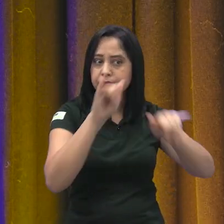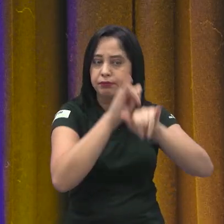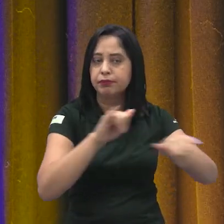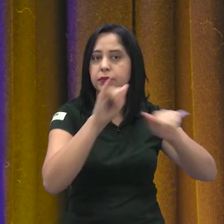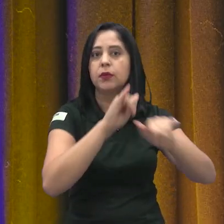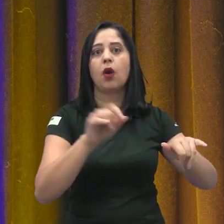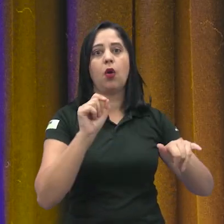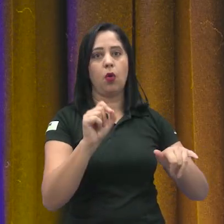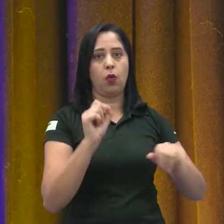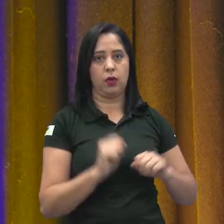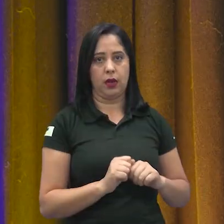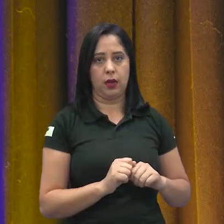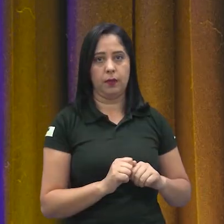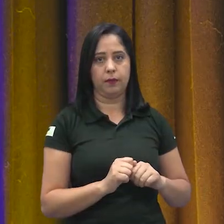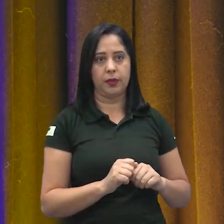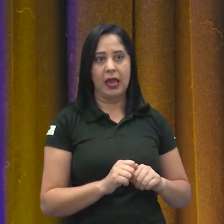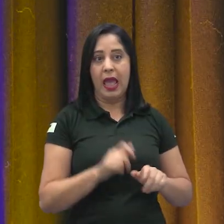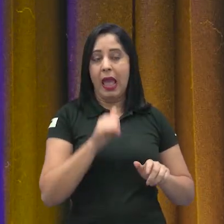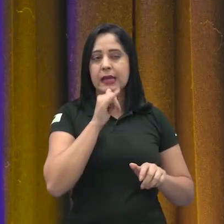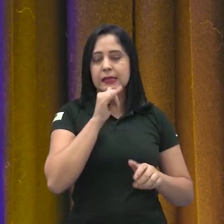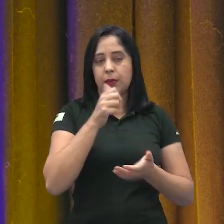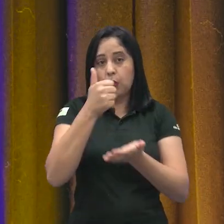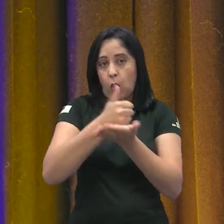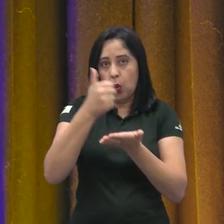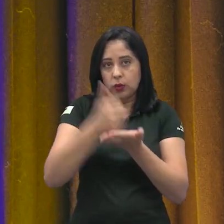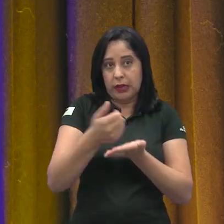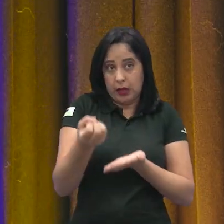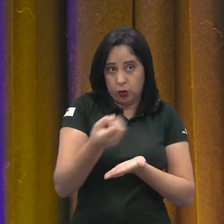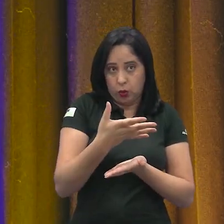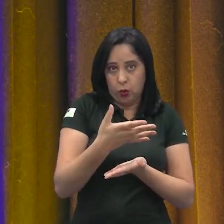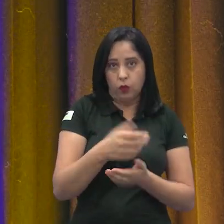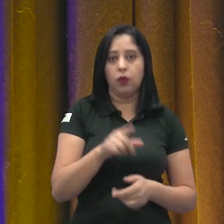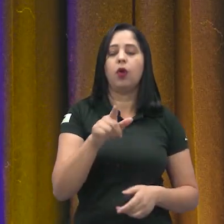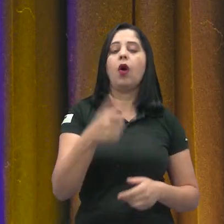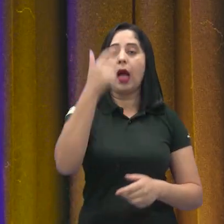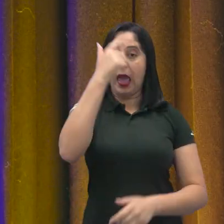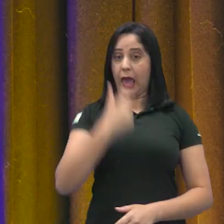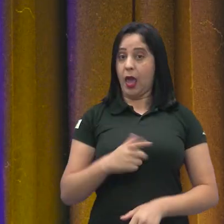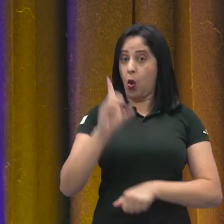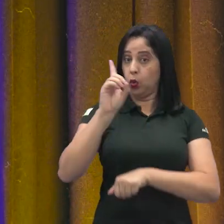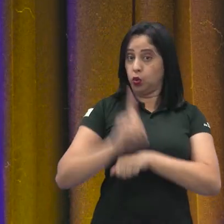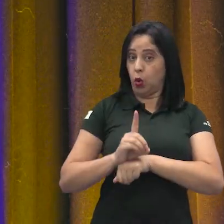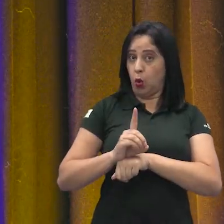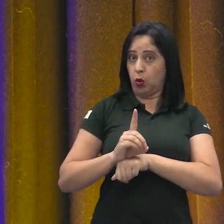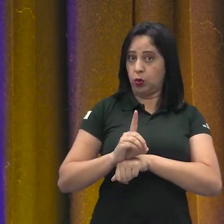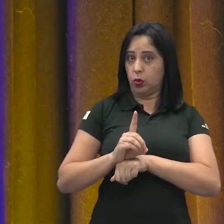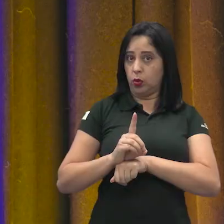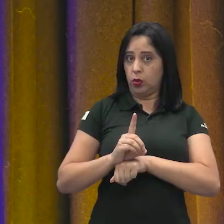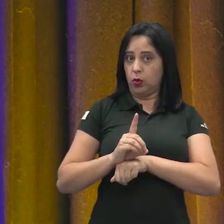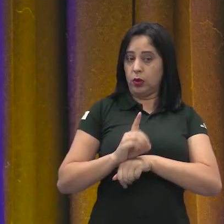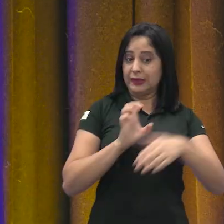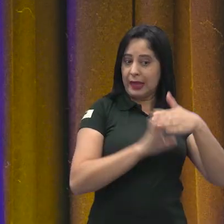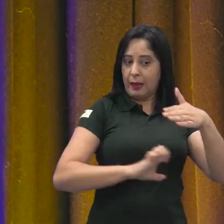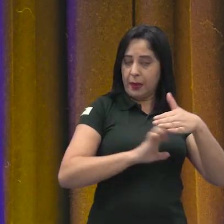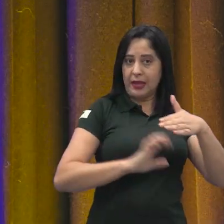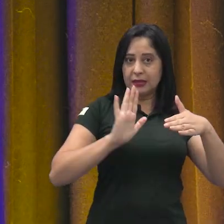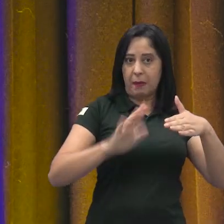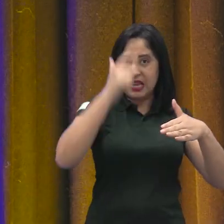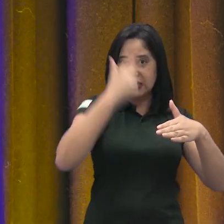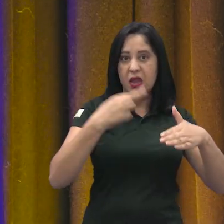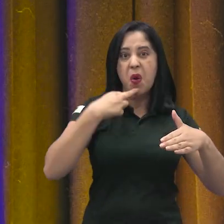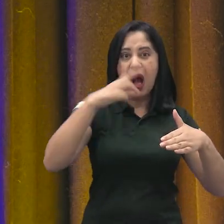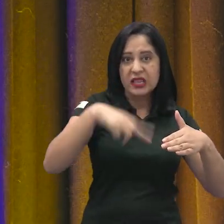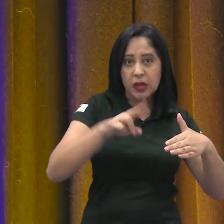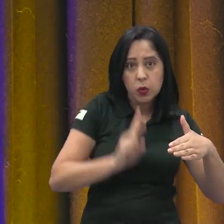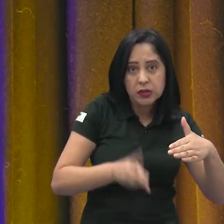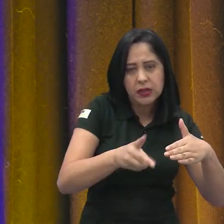no processo seletivo. Quando eu contrato uma pessoa nova, o que eu digo? Olha, eu sou o dono da clínica, mas eu não sou o dono da razão. Tem coisas que,